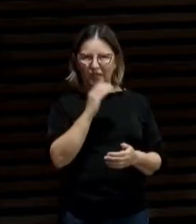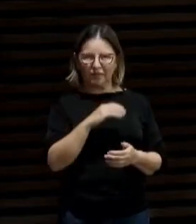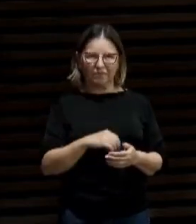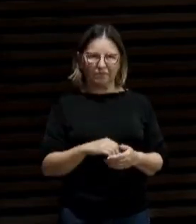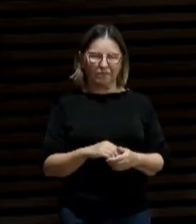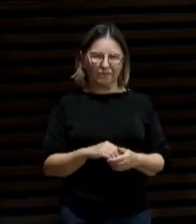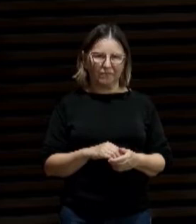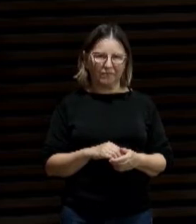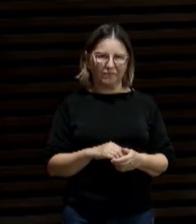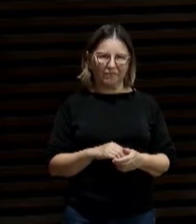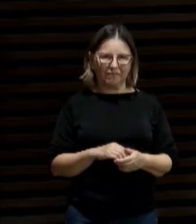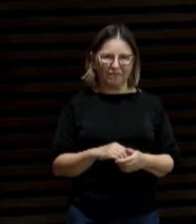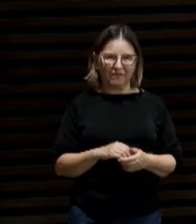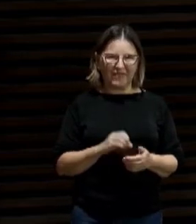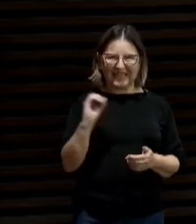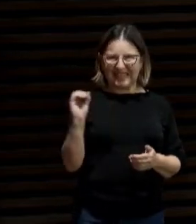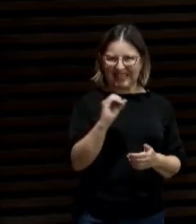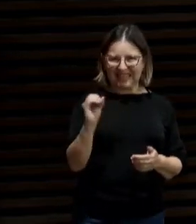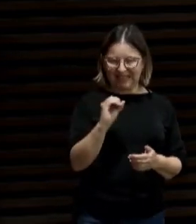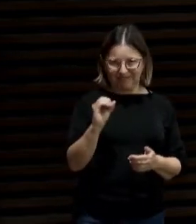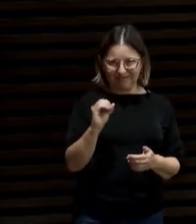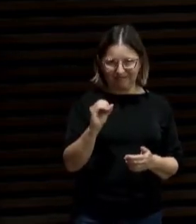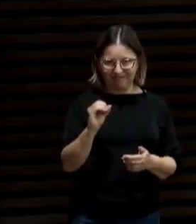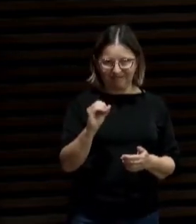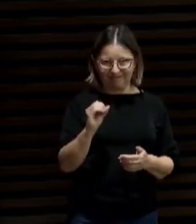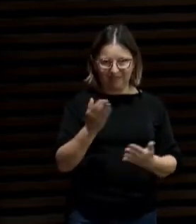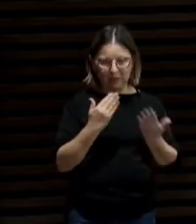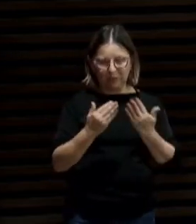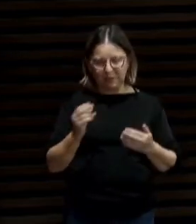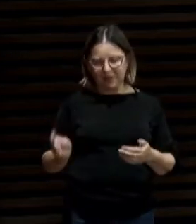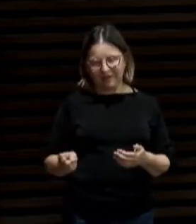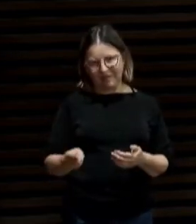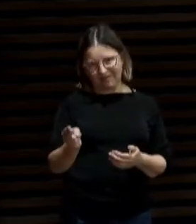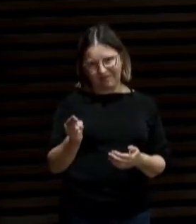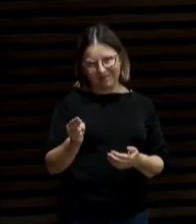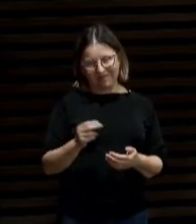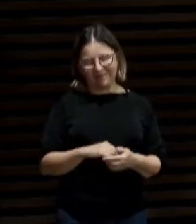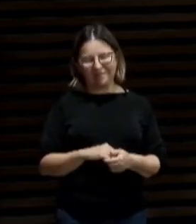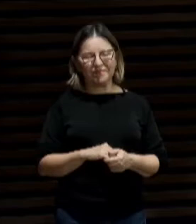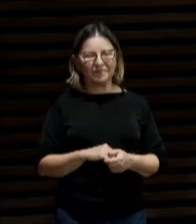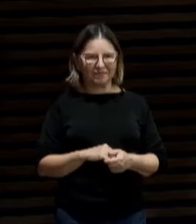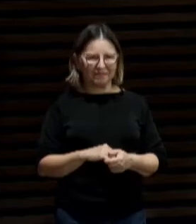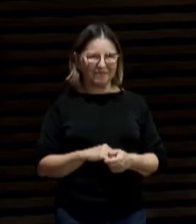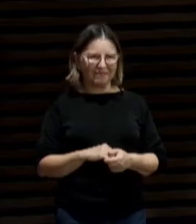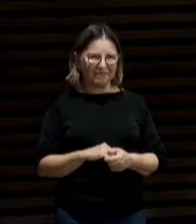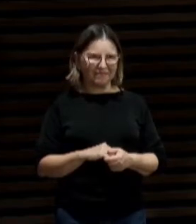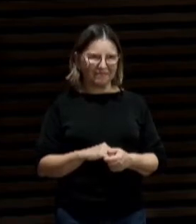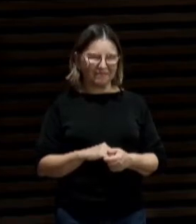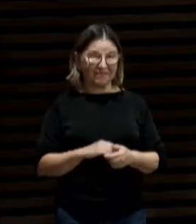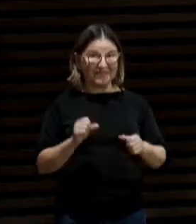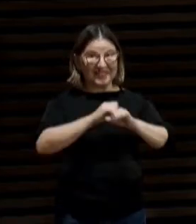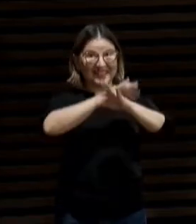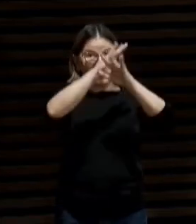Ela não é nada. Nada. Nada. Comparado com a eternidade, na glória